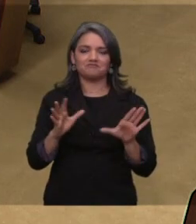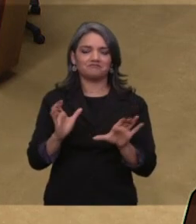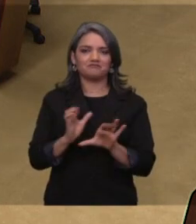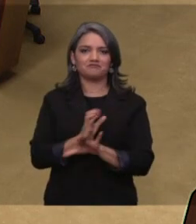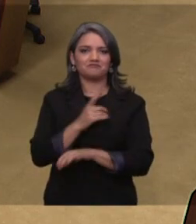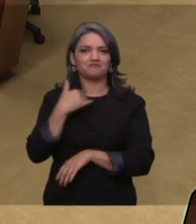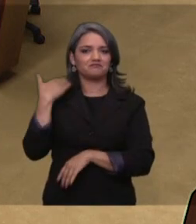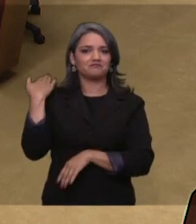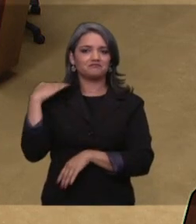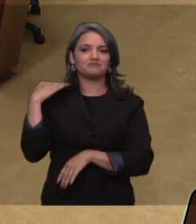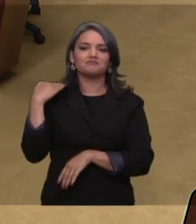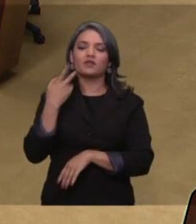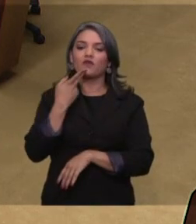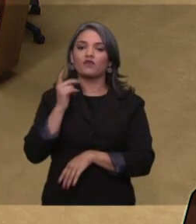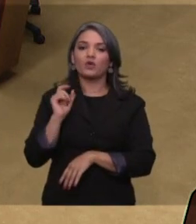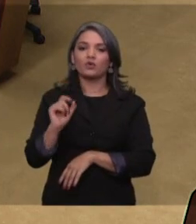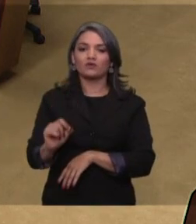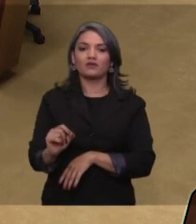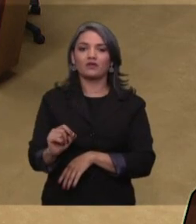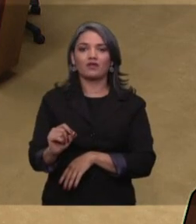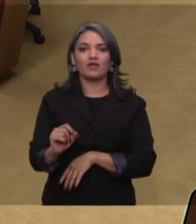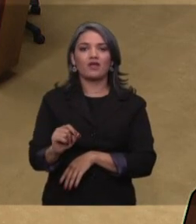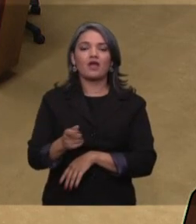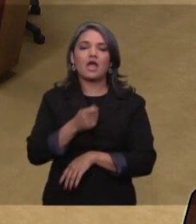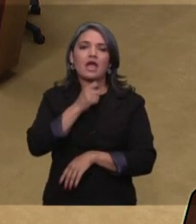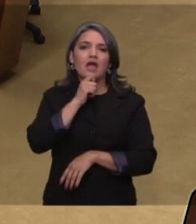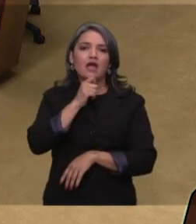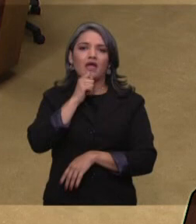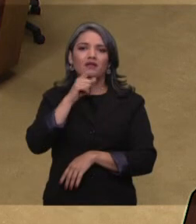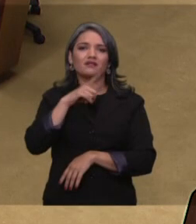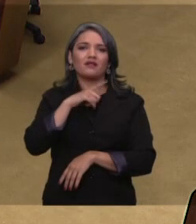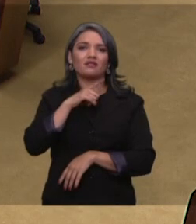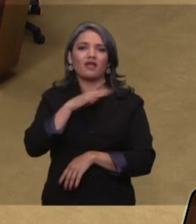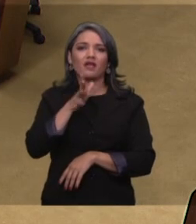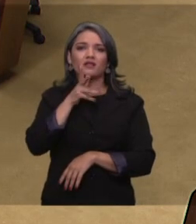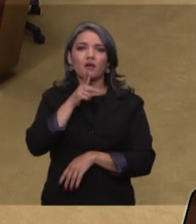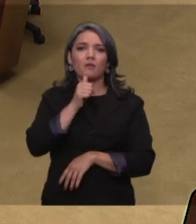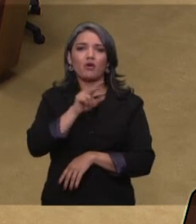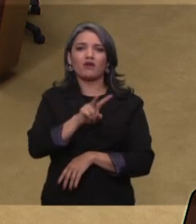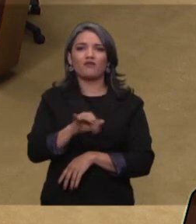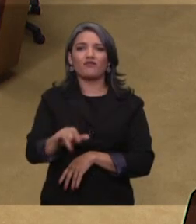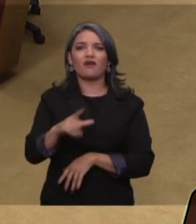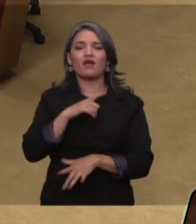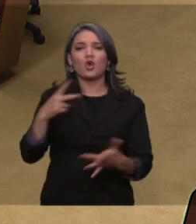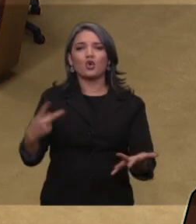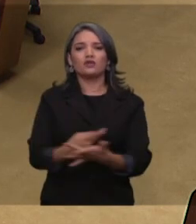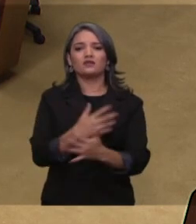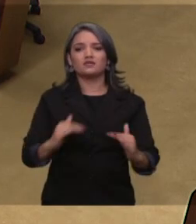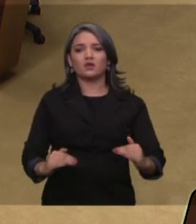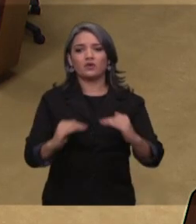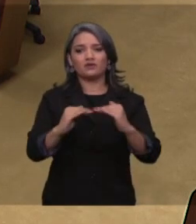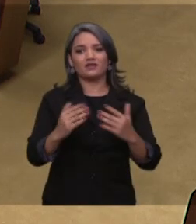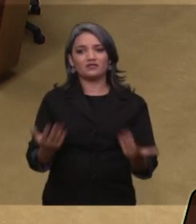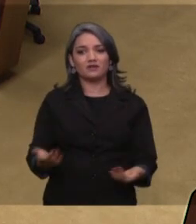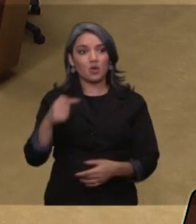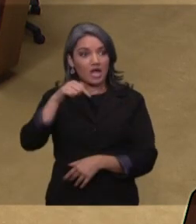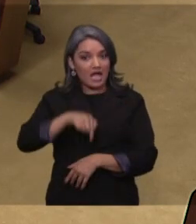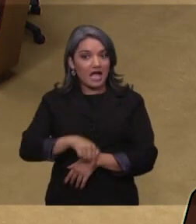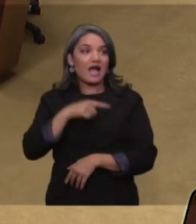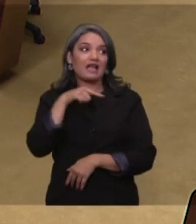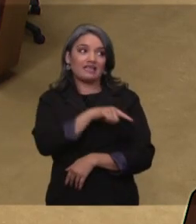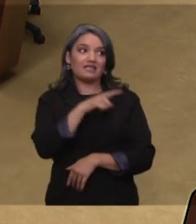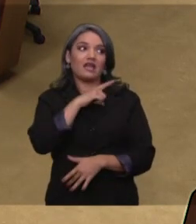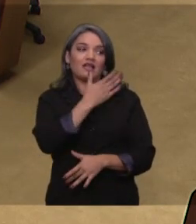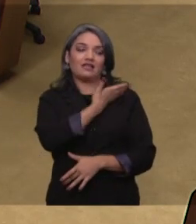com a ministra Carmen Lúcia, quando ela diz que estamos anos-luz da realidade. Embora aqui ela só seja discriminada a favor,